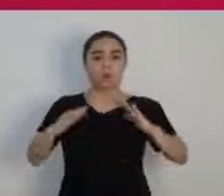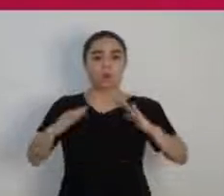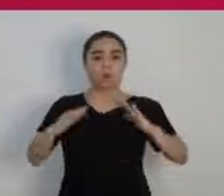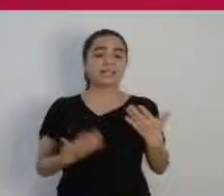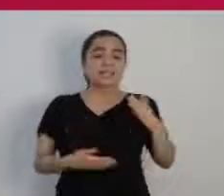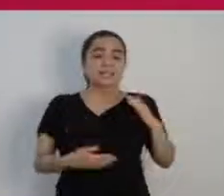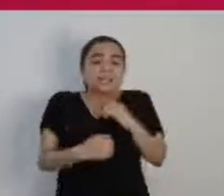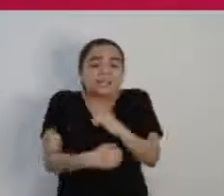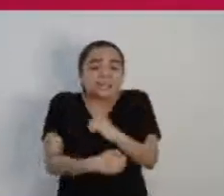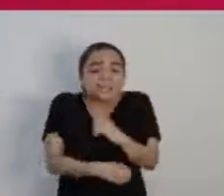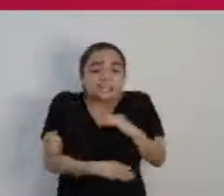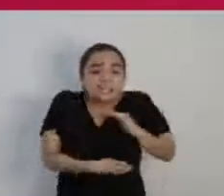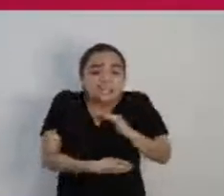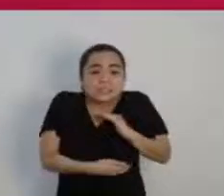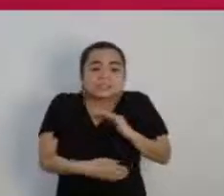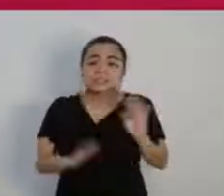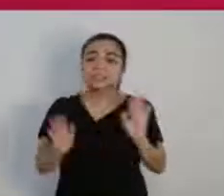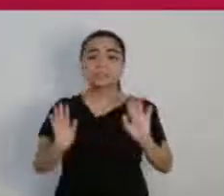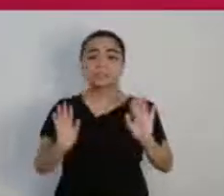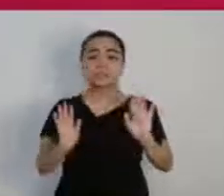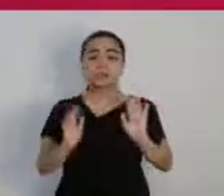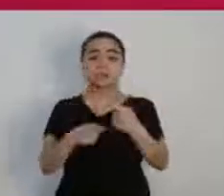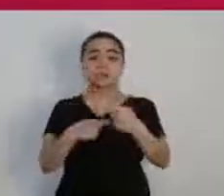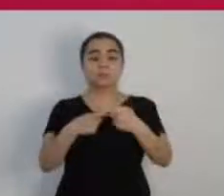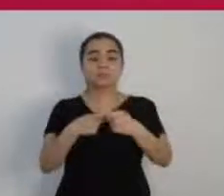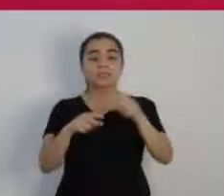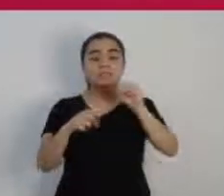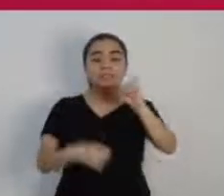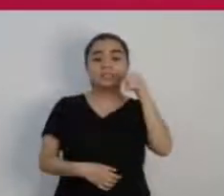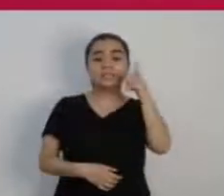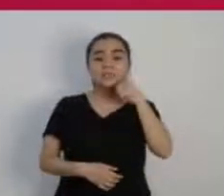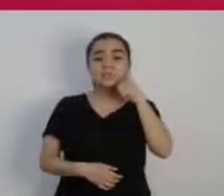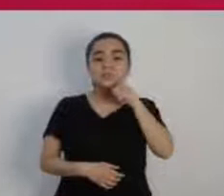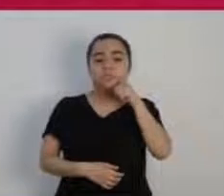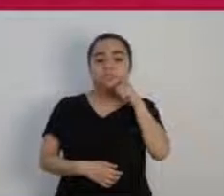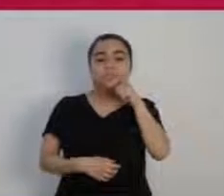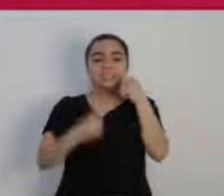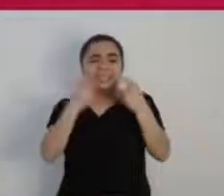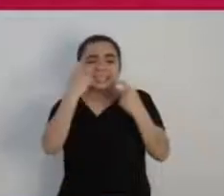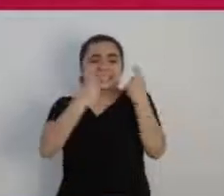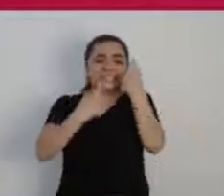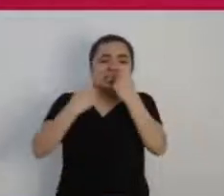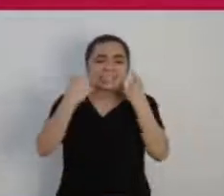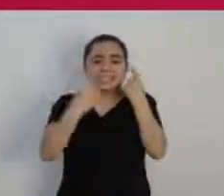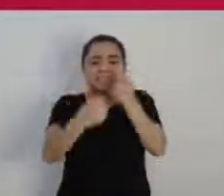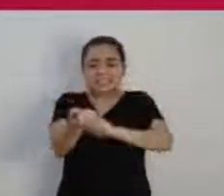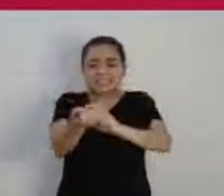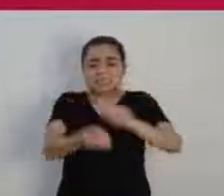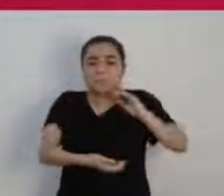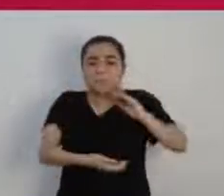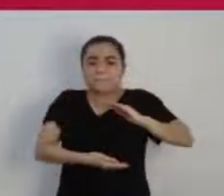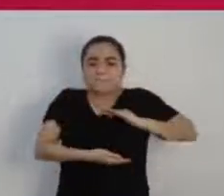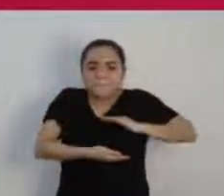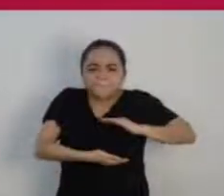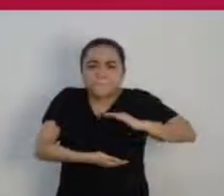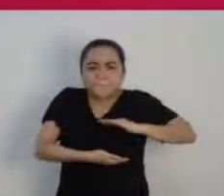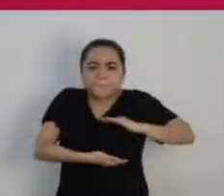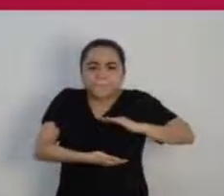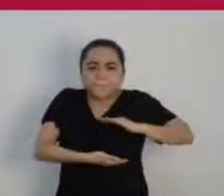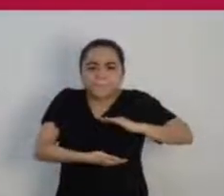músculo peitoral. Só que se essa mulher estiver tensa, eu vou comprimir o músculo